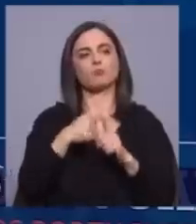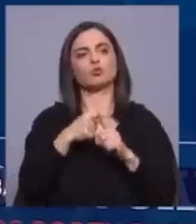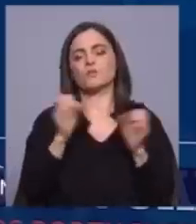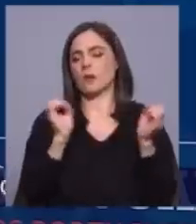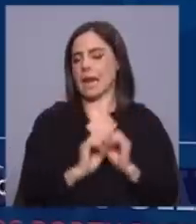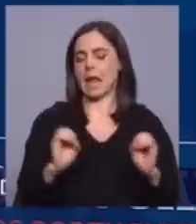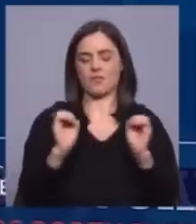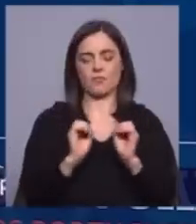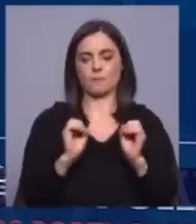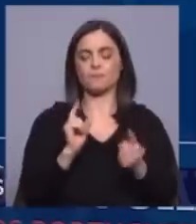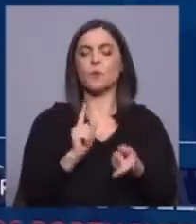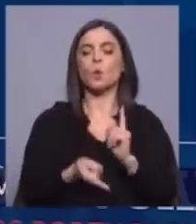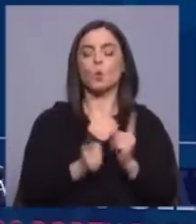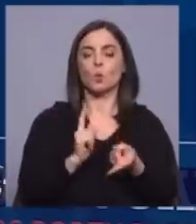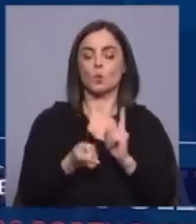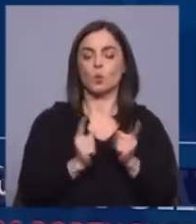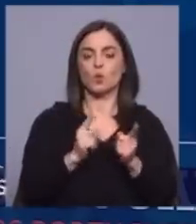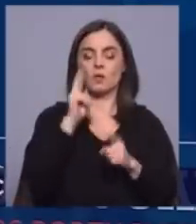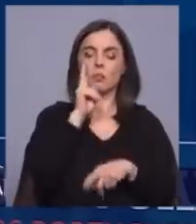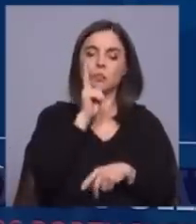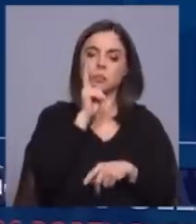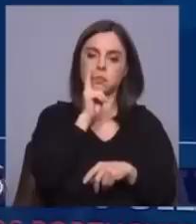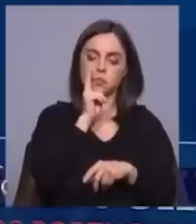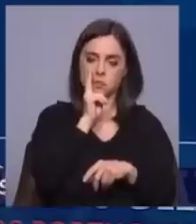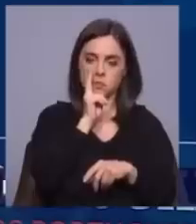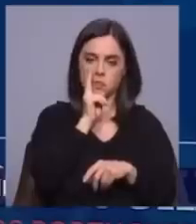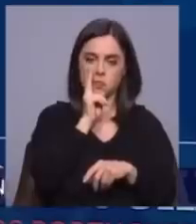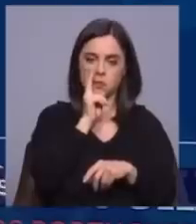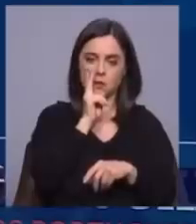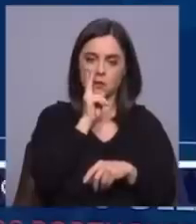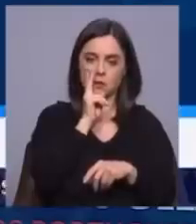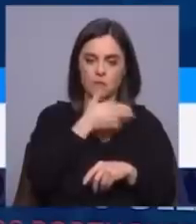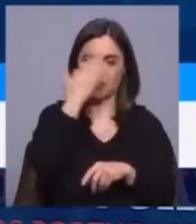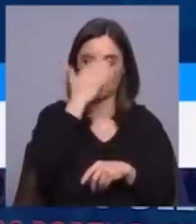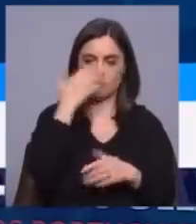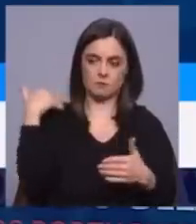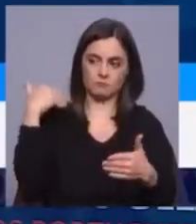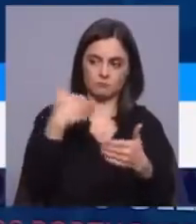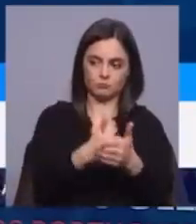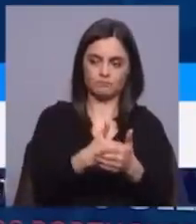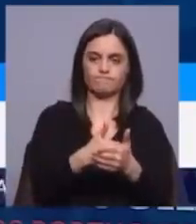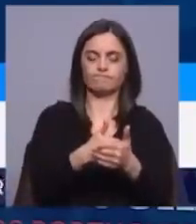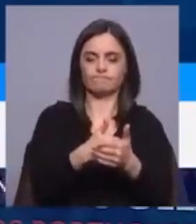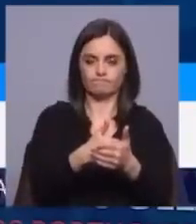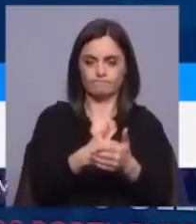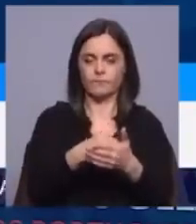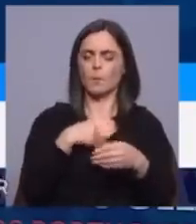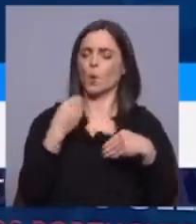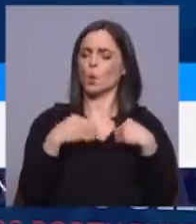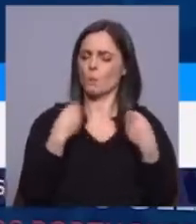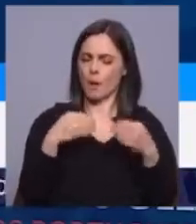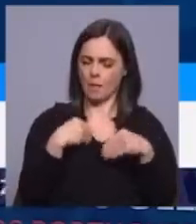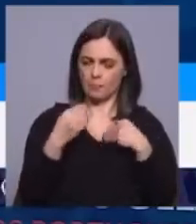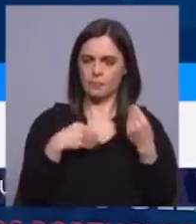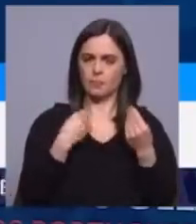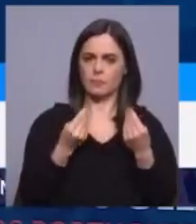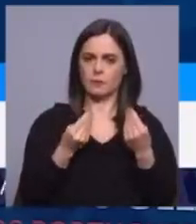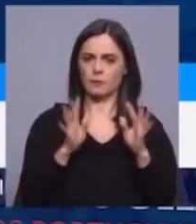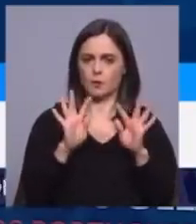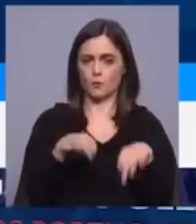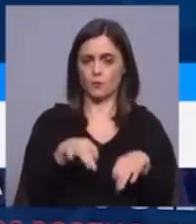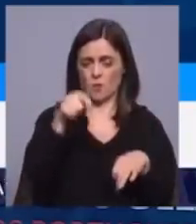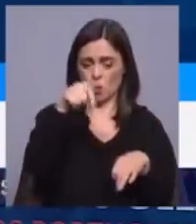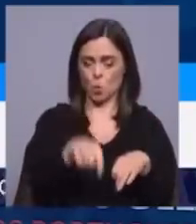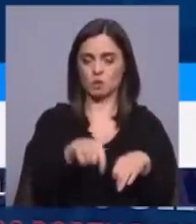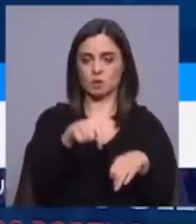aquilo a que assistimos nos últimos dias é particularmente preocupante e o desfecho que